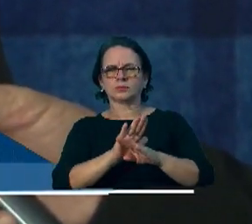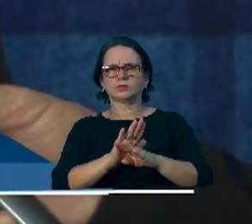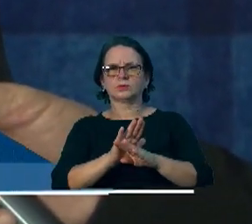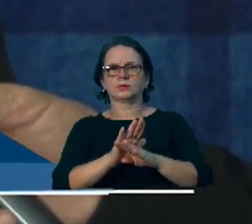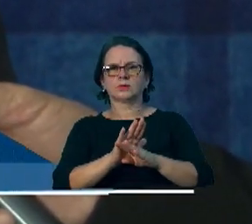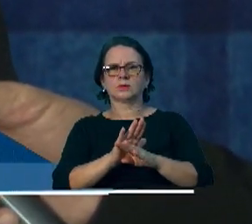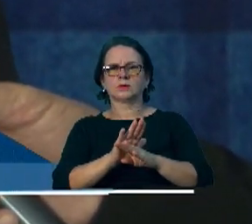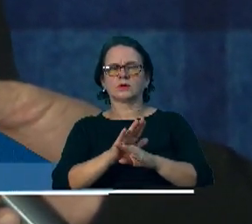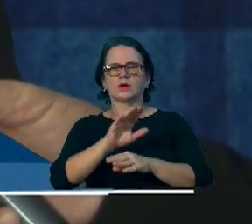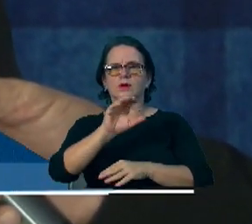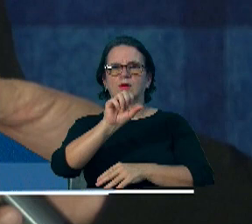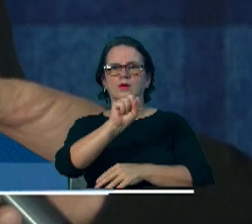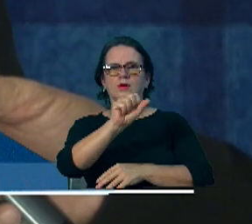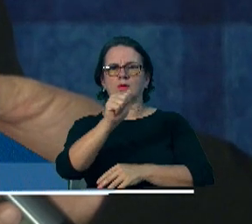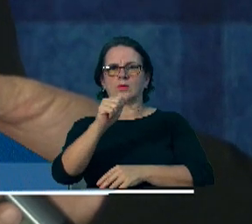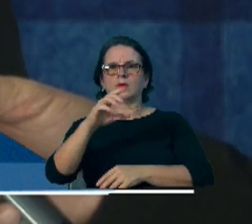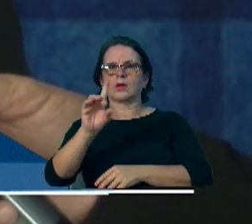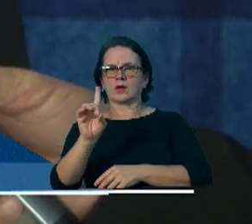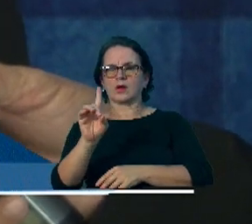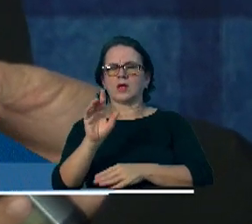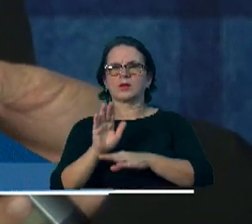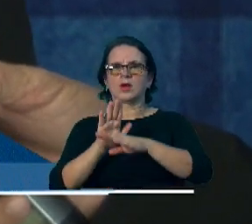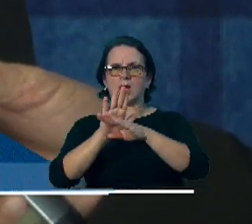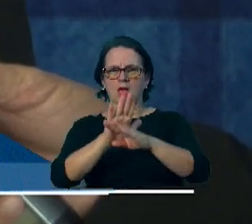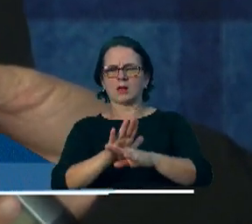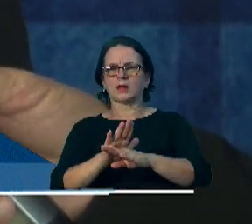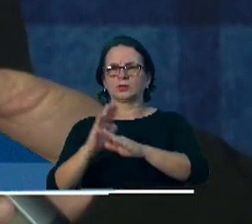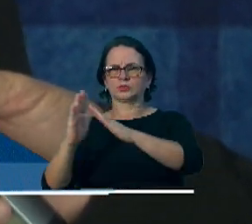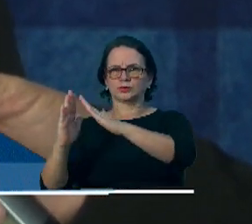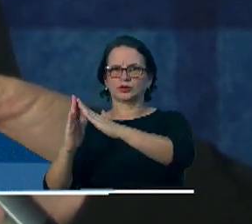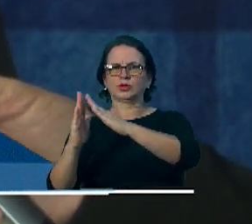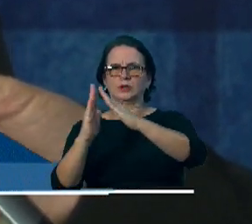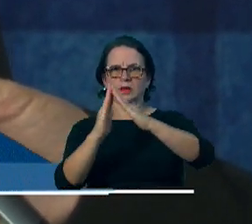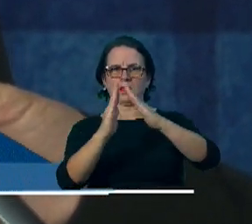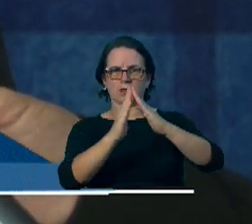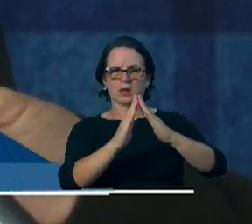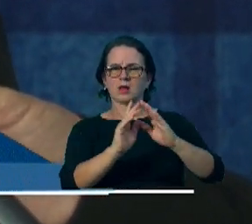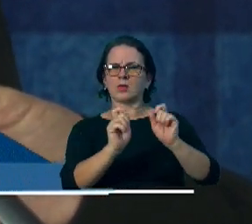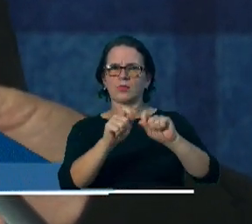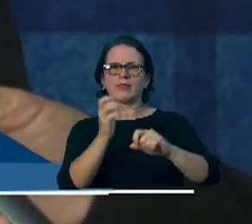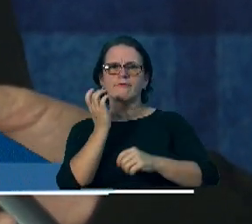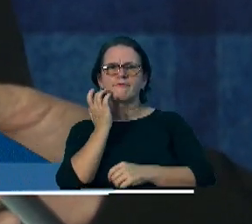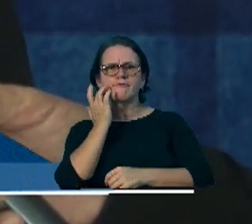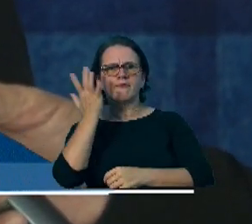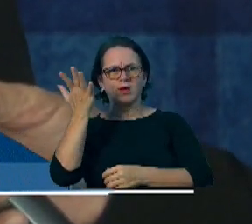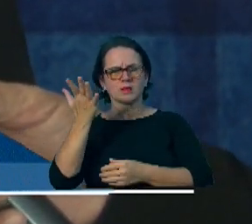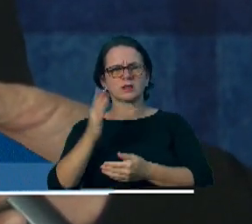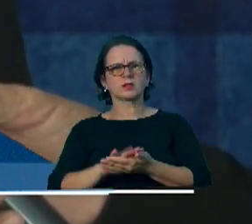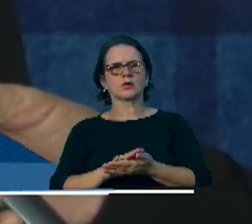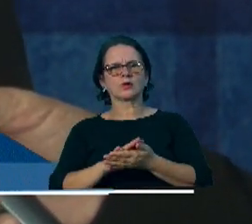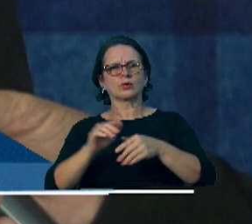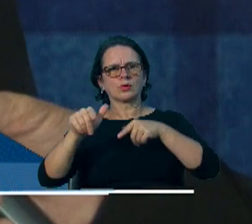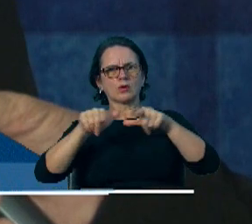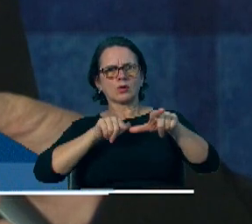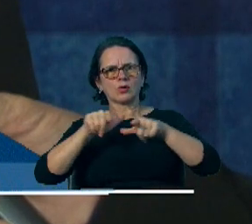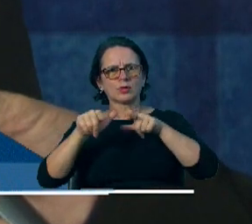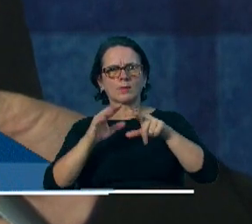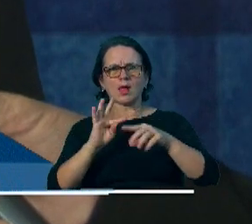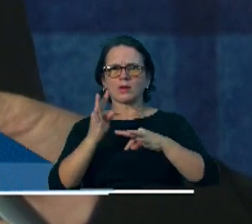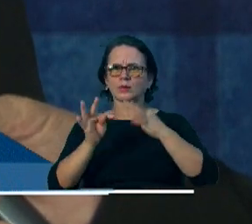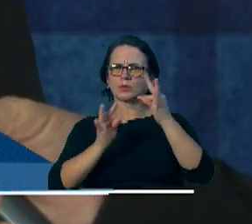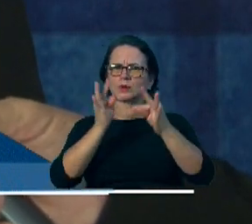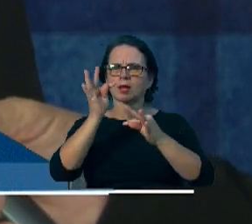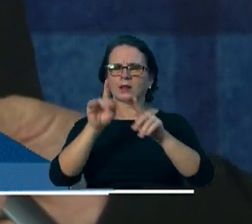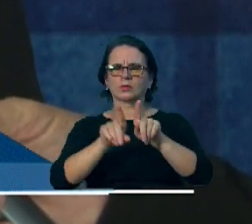do site que é o serviço de atendimento domiciliar para que facilita o serviço técnico